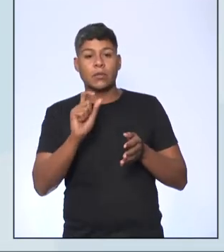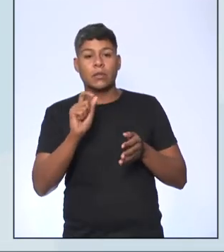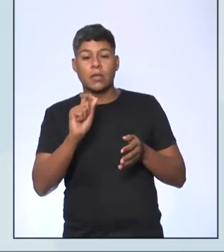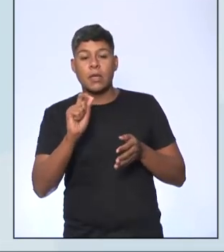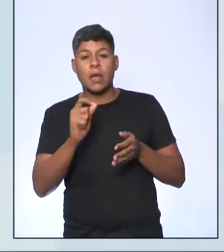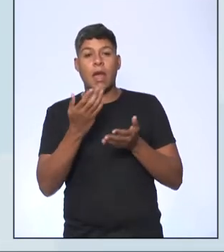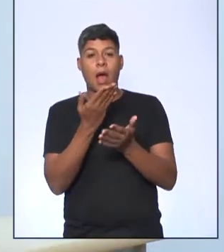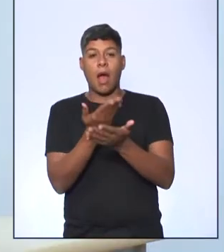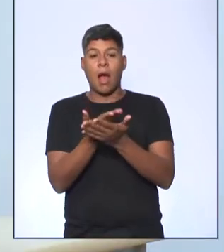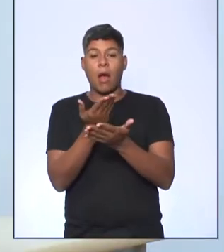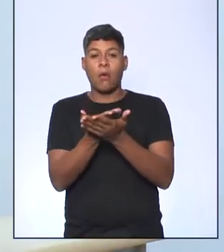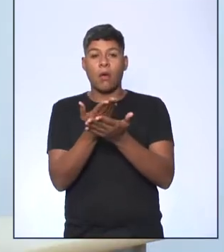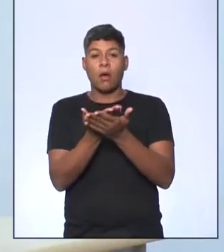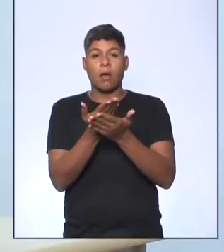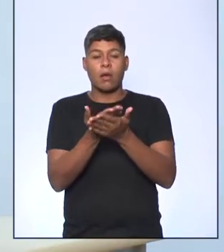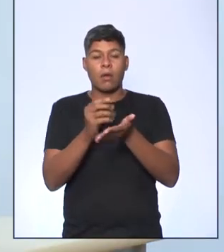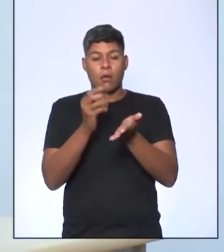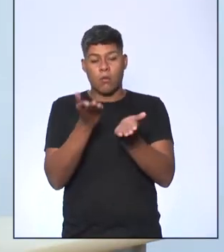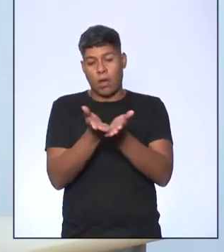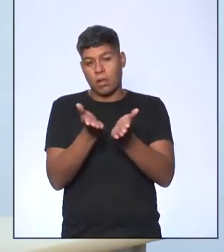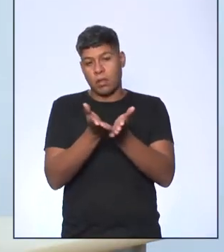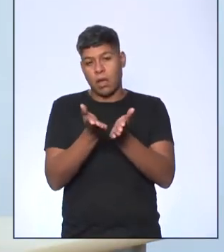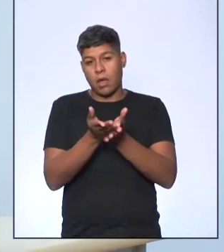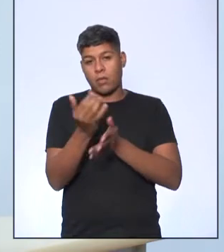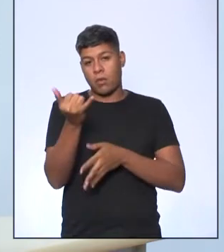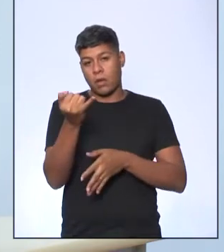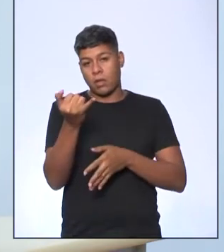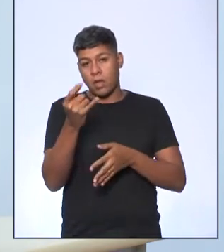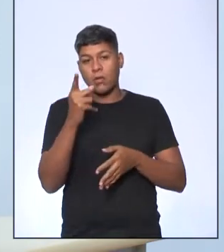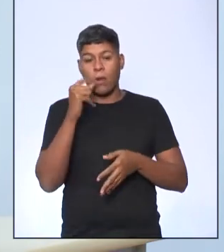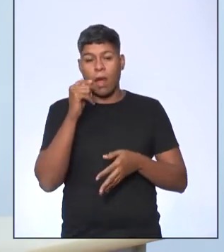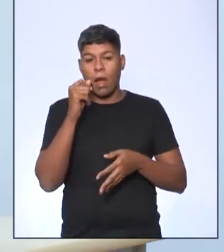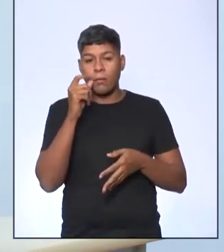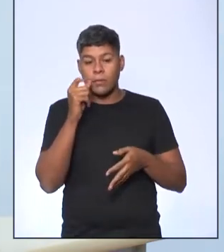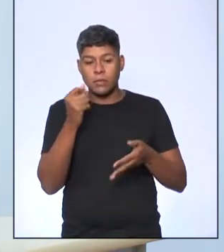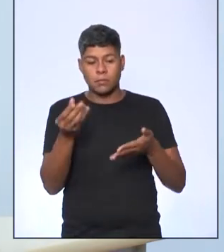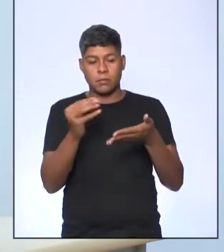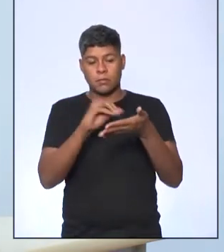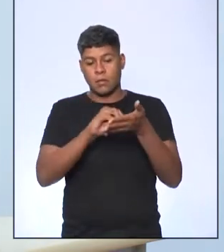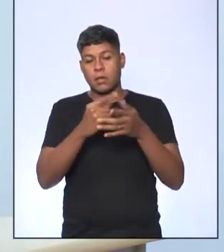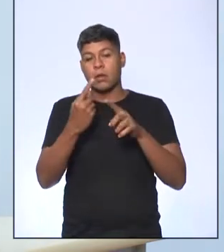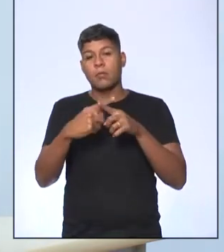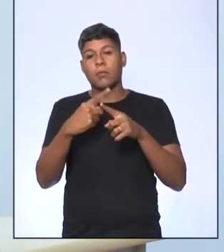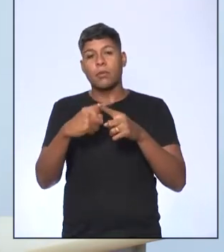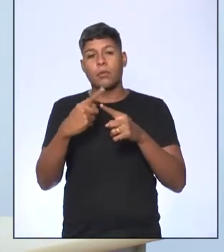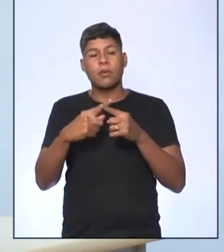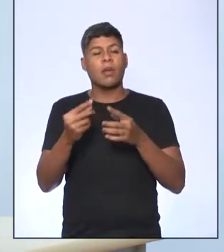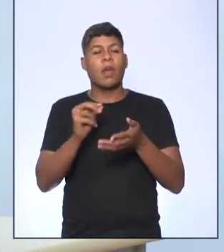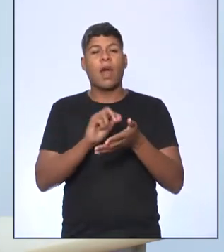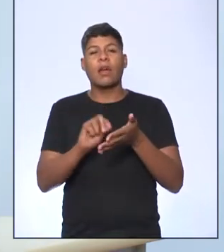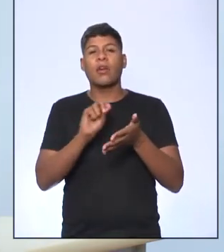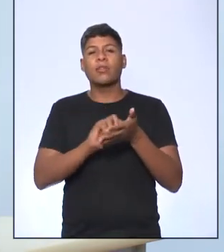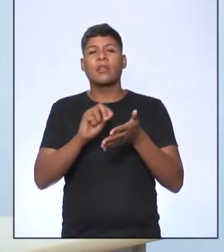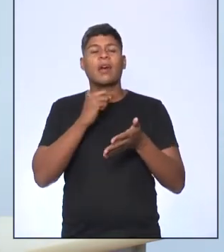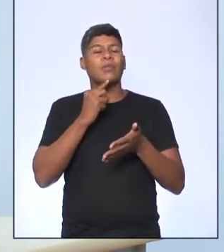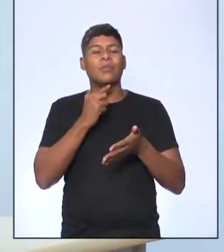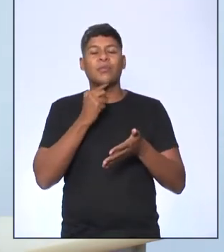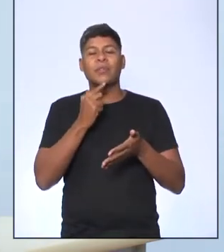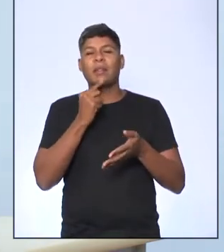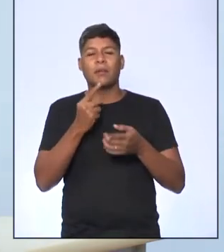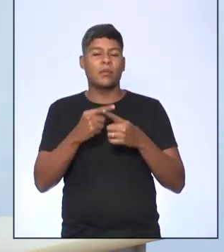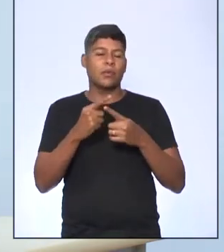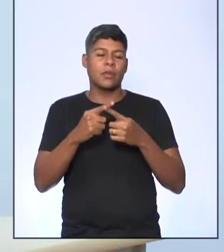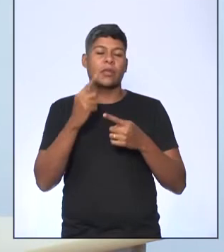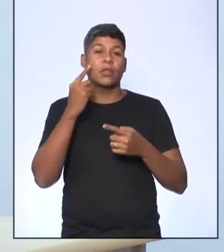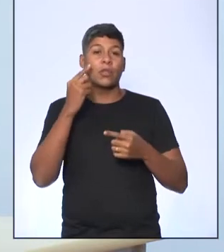para essa aula, o caderno, caneta, lápis, para fazer essa anotação. Por que isso de anotar as dúvidas, pessoal? Porque